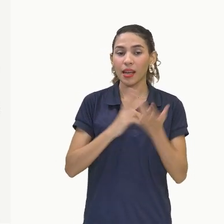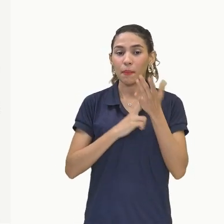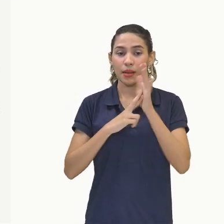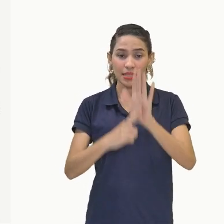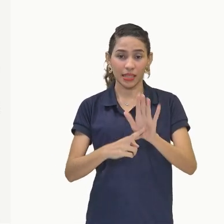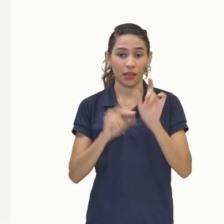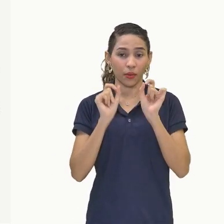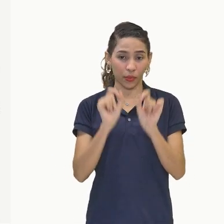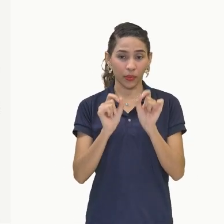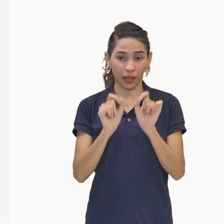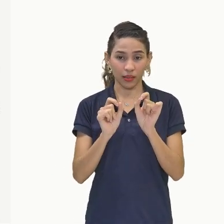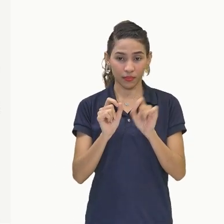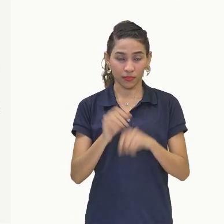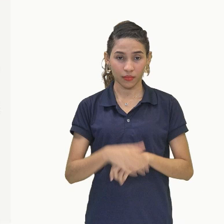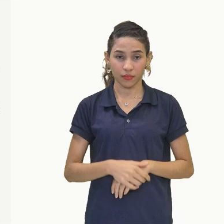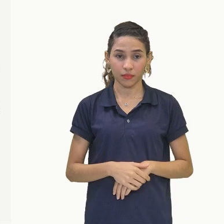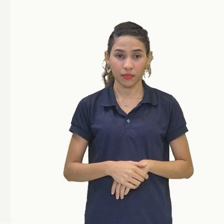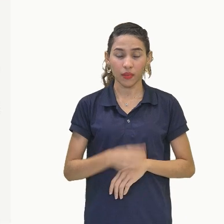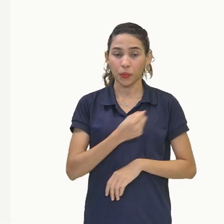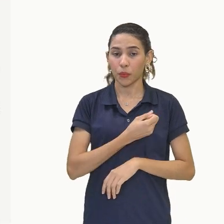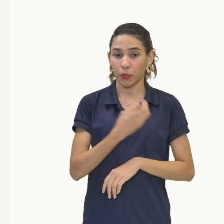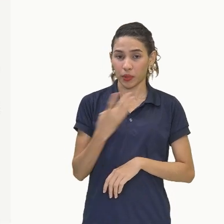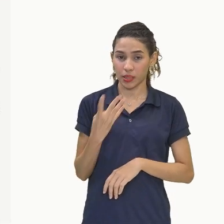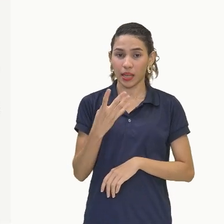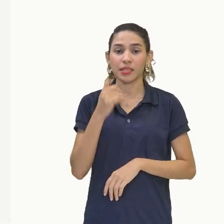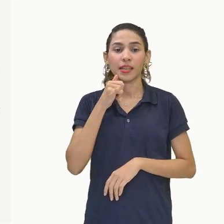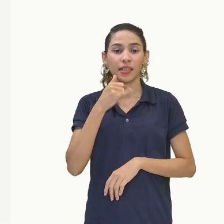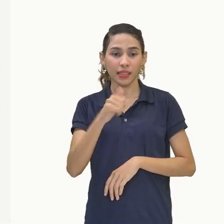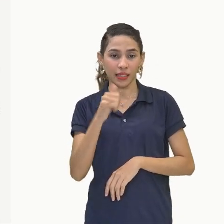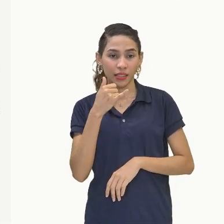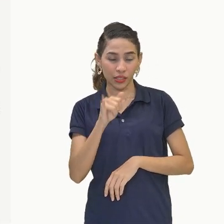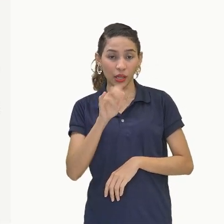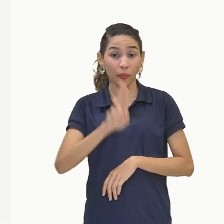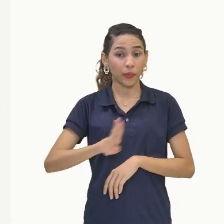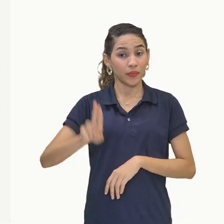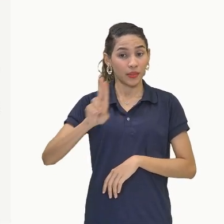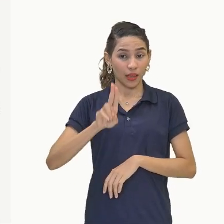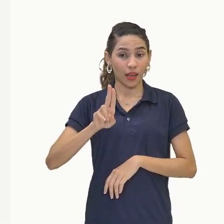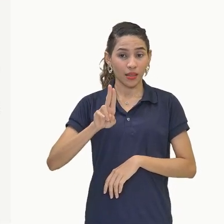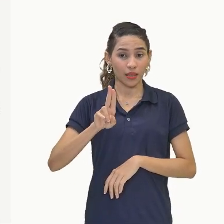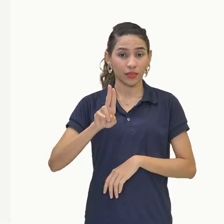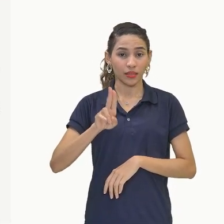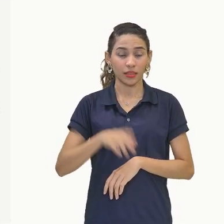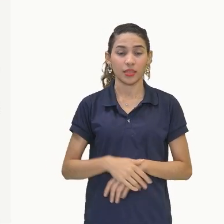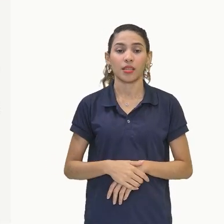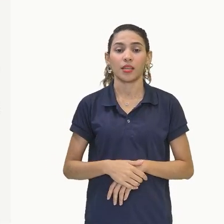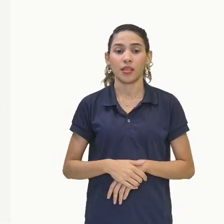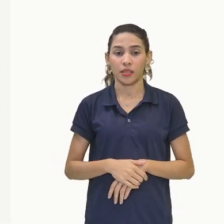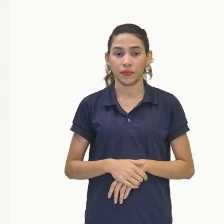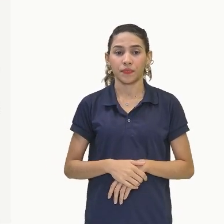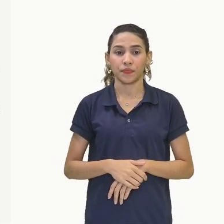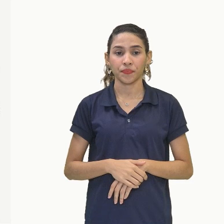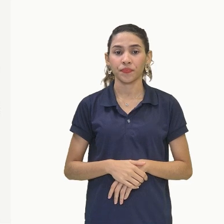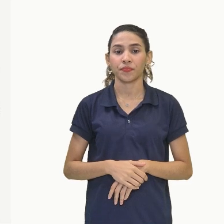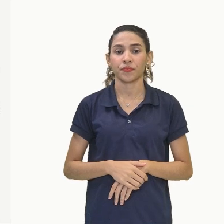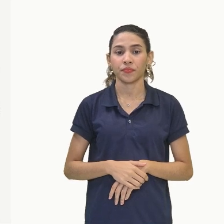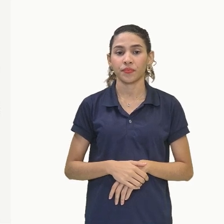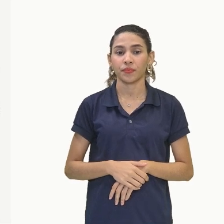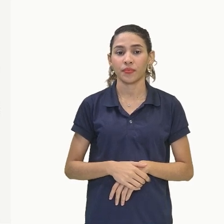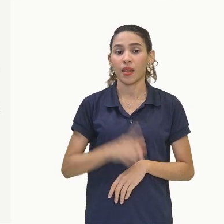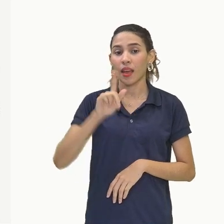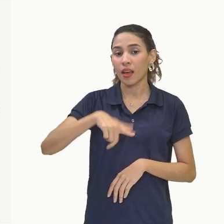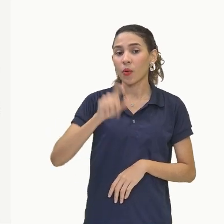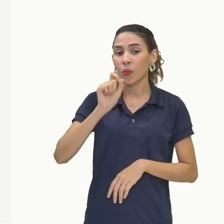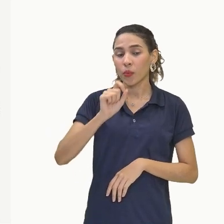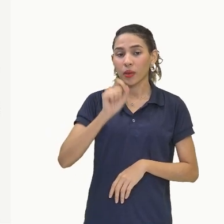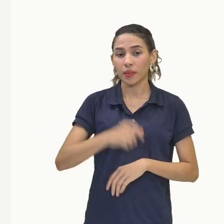o quê? A quantidade de energia elétrica. Quando se tem aí quantidade de energia, que nada mais